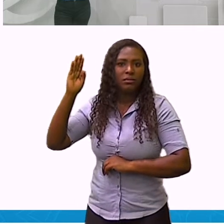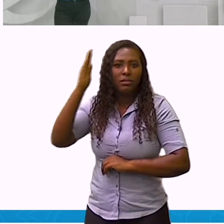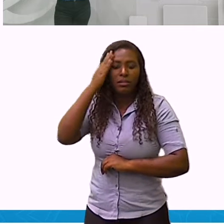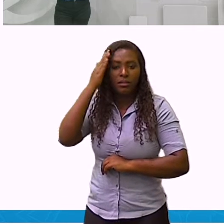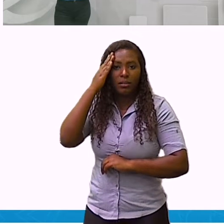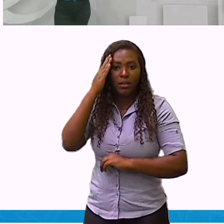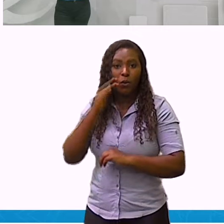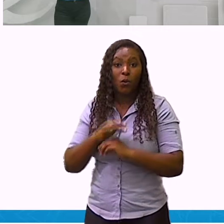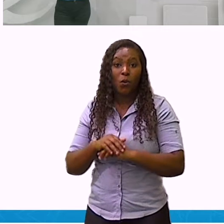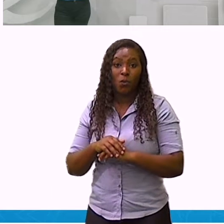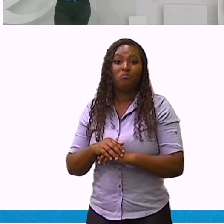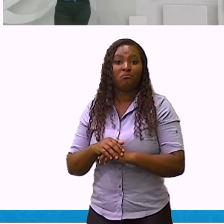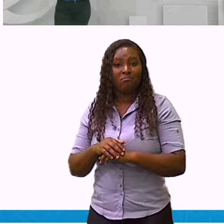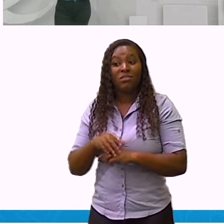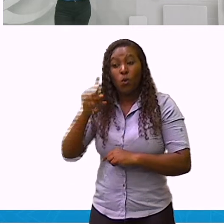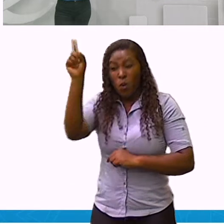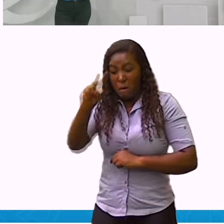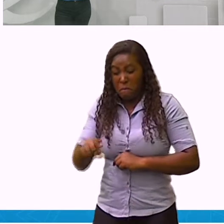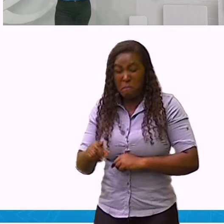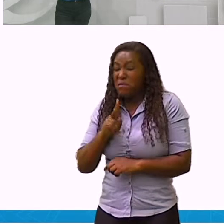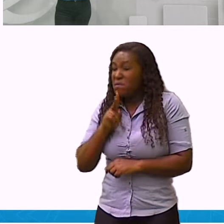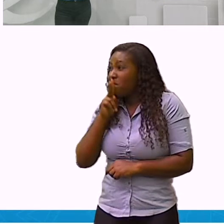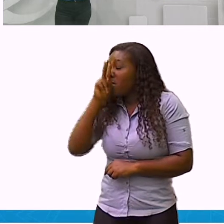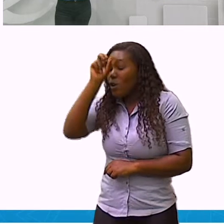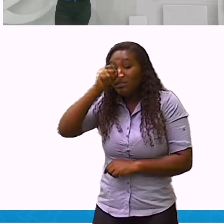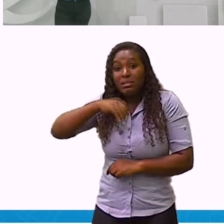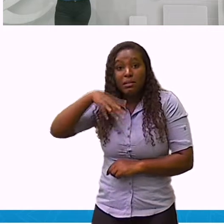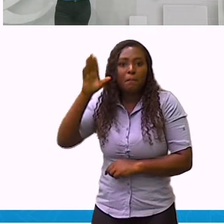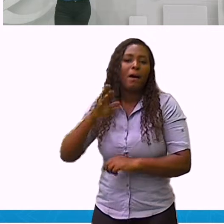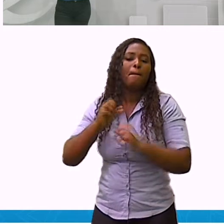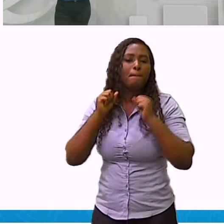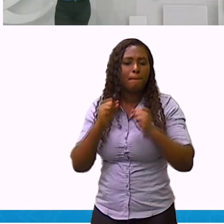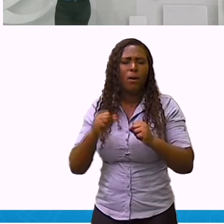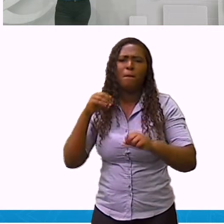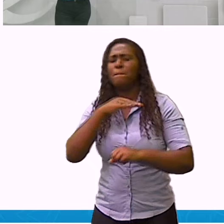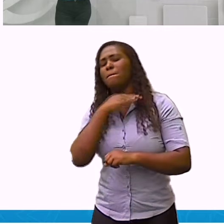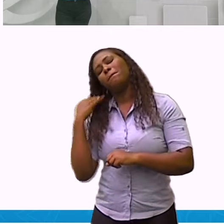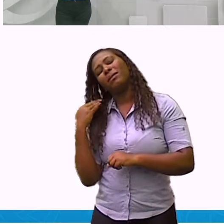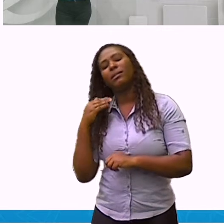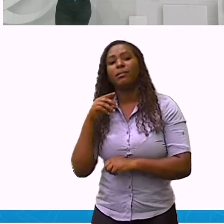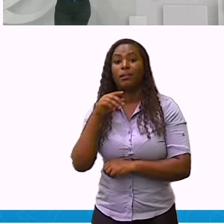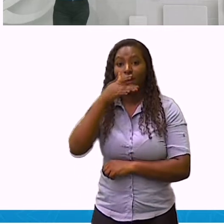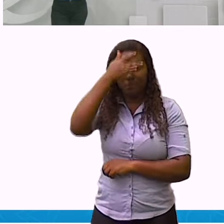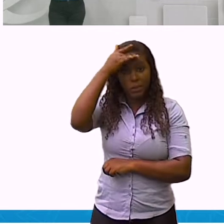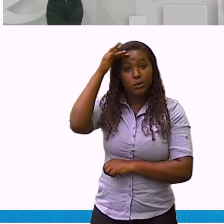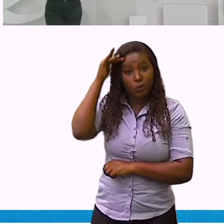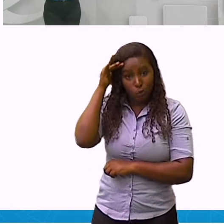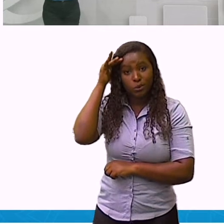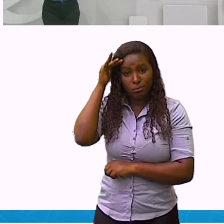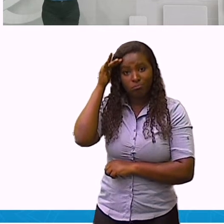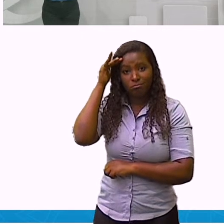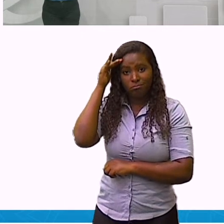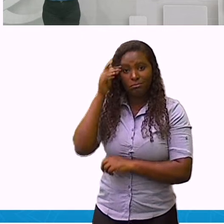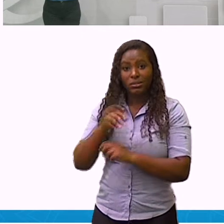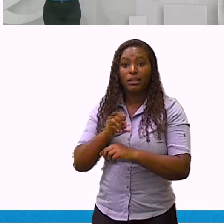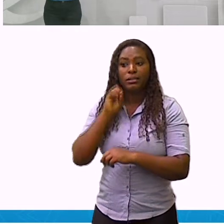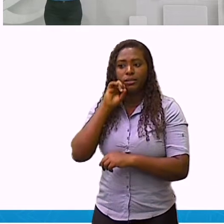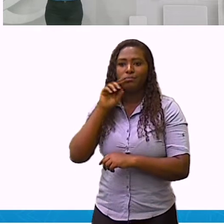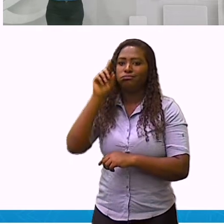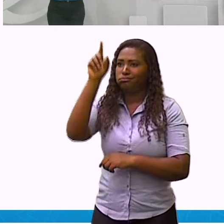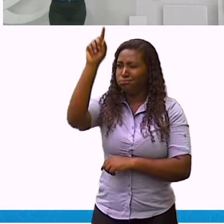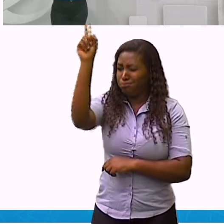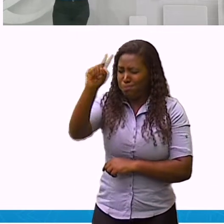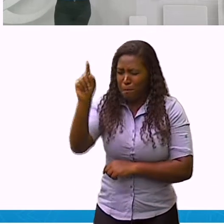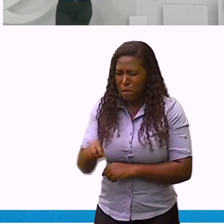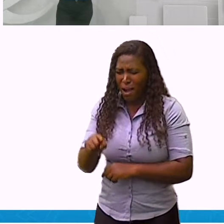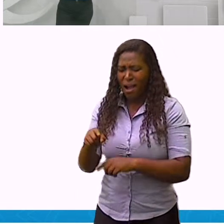um raio, ok? Ele pode ser fatal. E aí, ao contrário do que o ditado popular